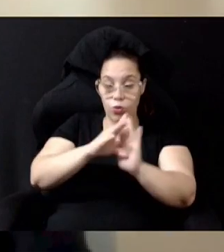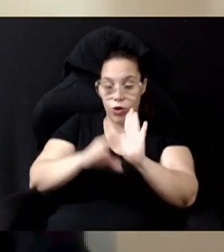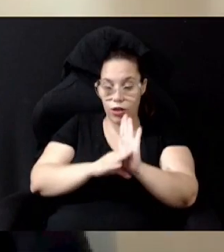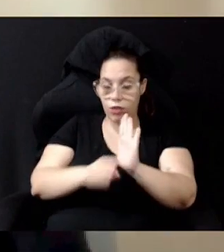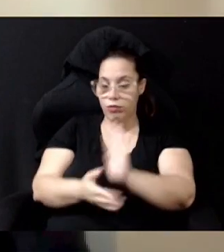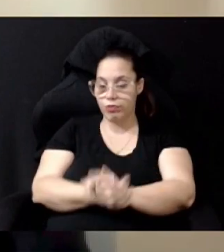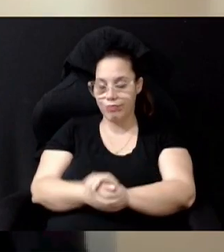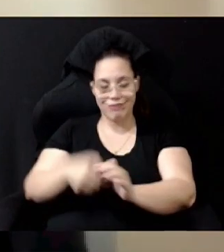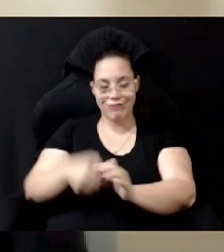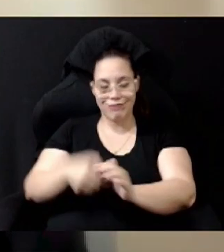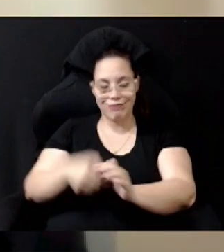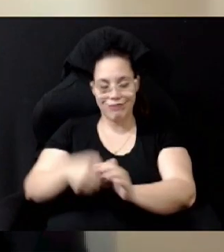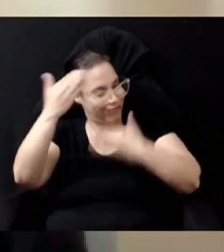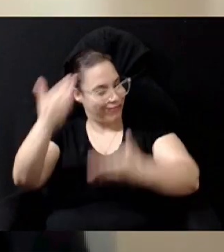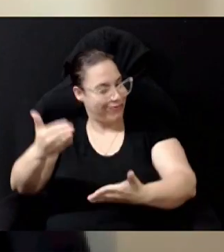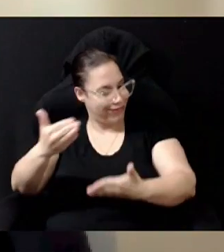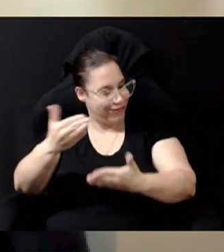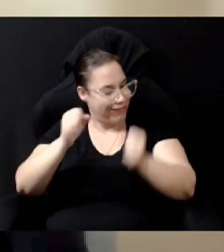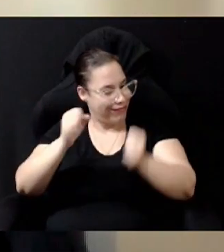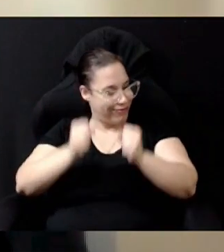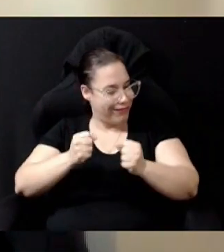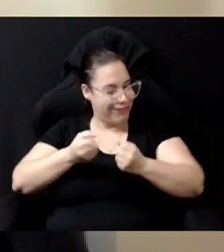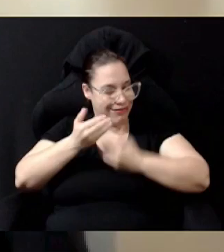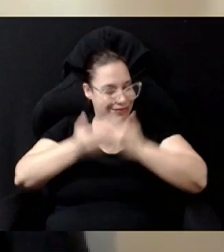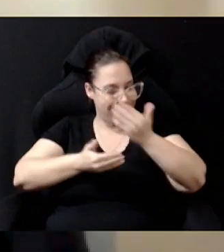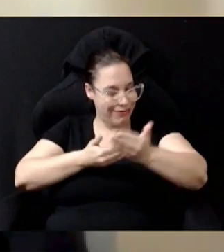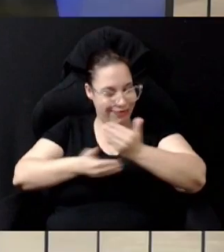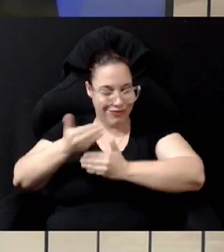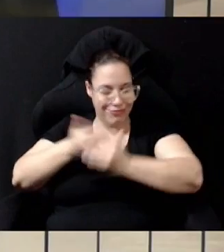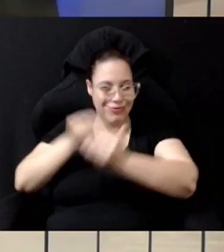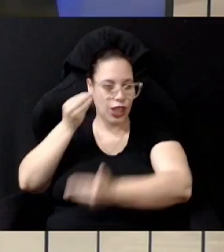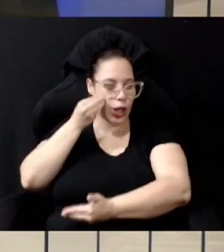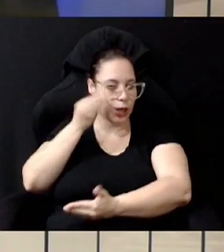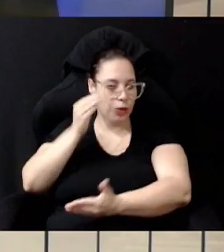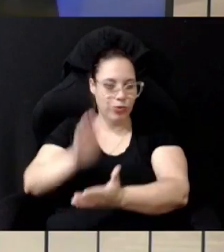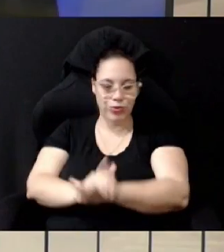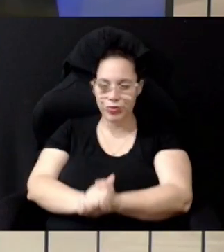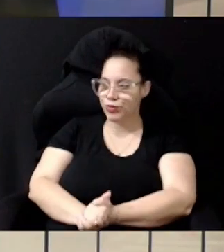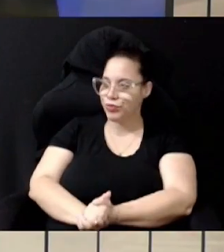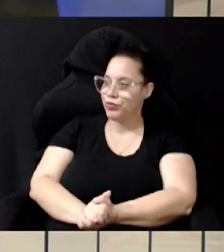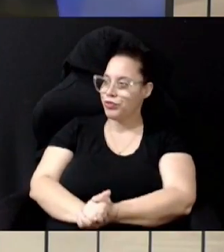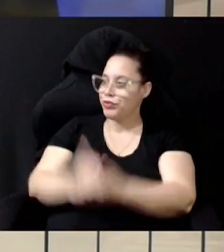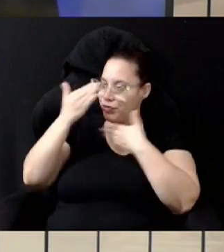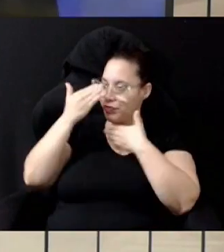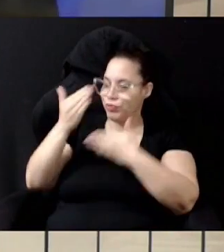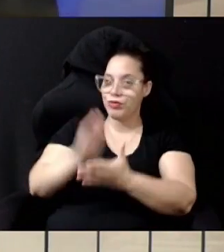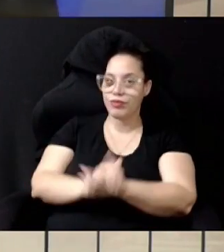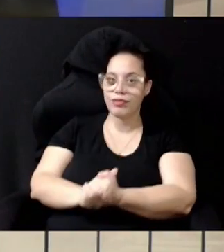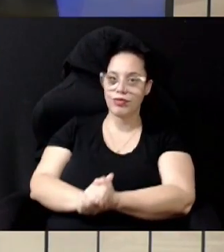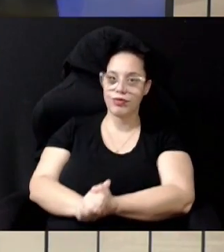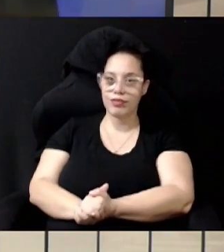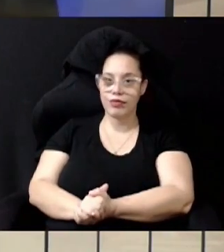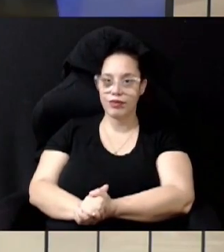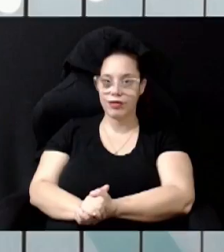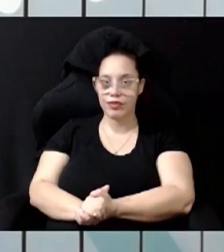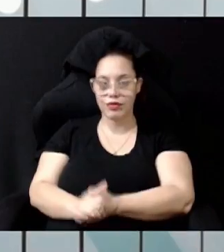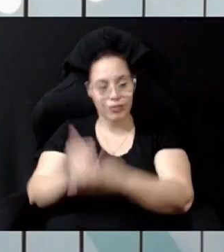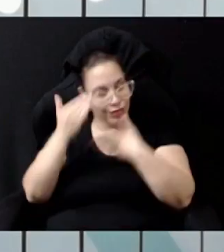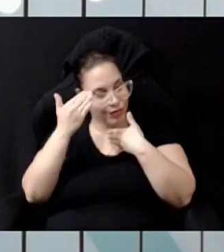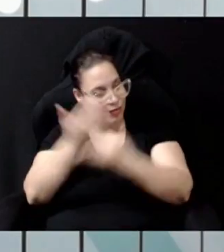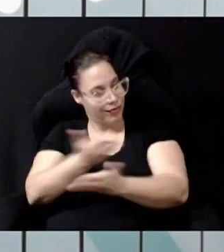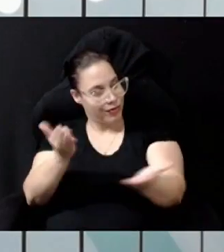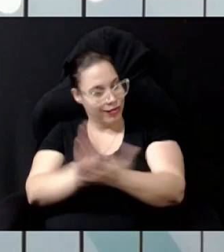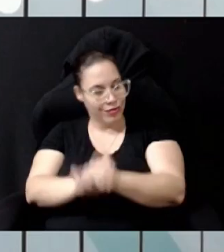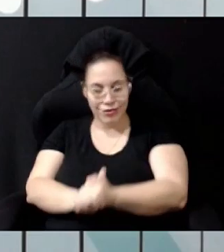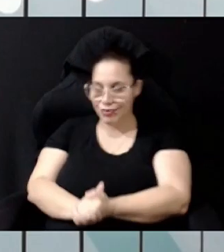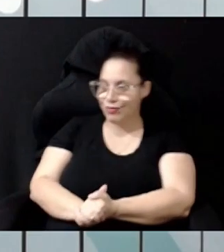Eu que agradeço poder compartilhar um pouquinho da nossa experiência. Obrigada. Obrigado a vocês.